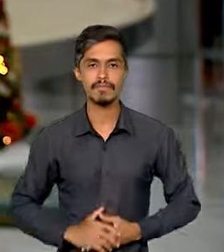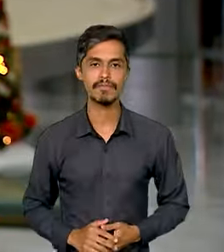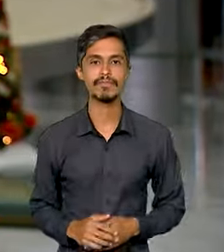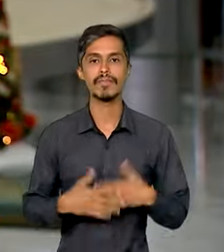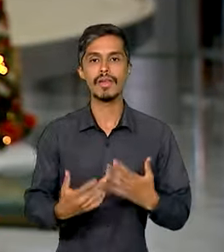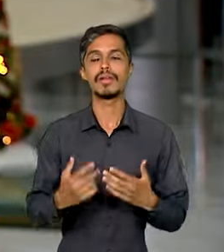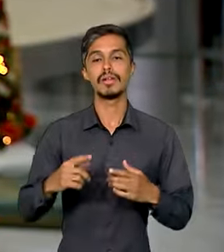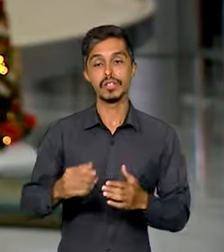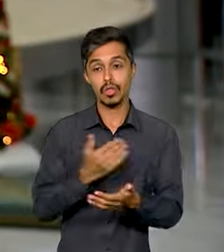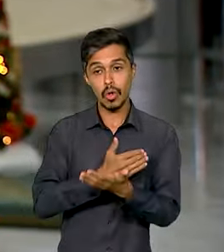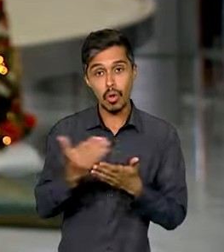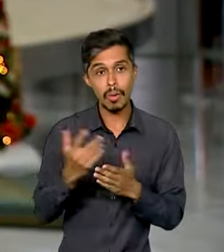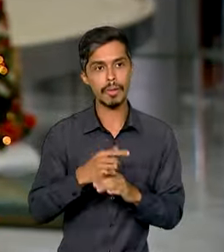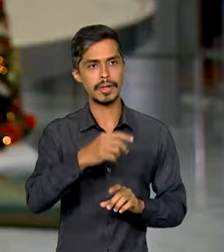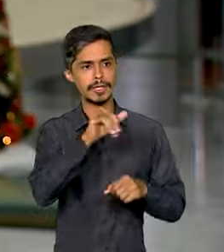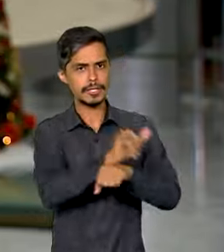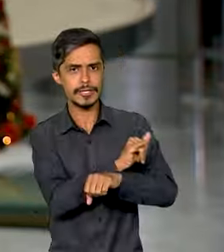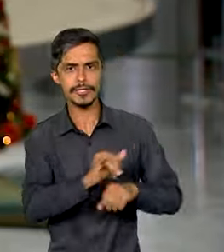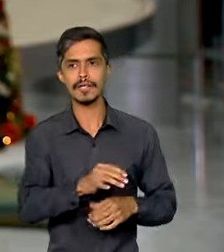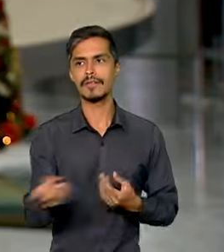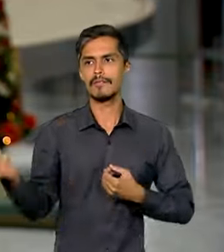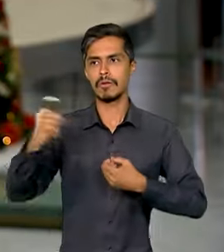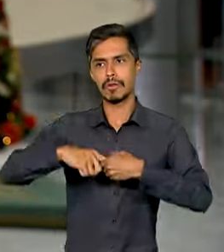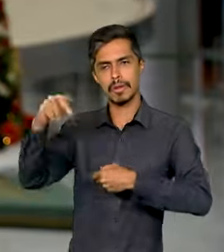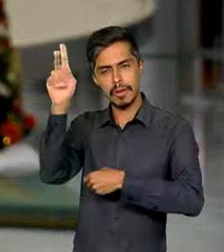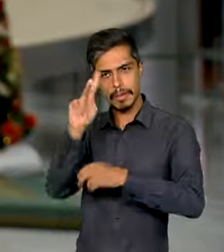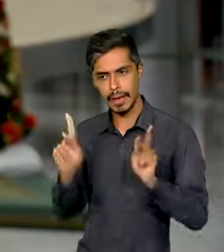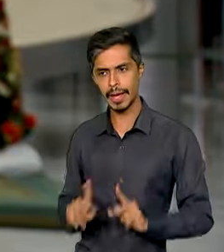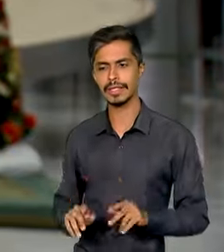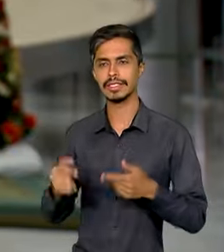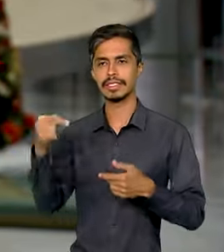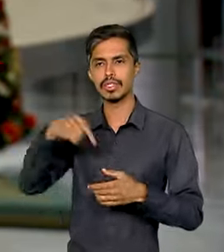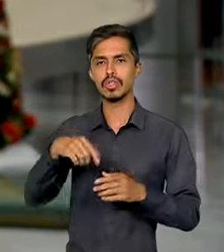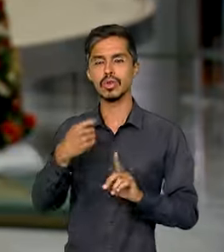início da operação Voltando em Paz, que foi em outubro deste ano,